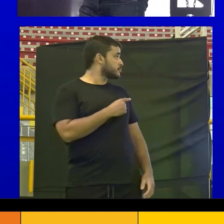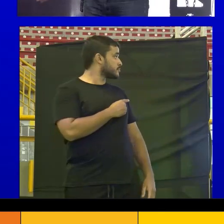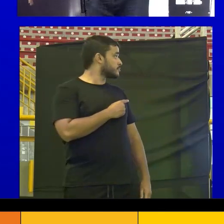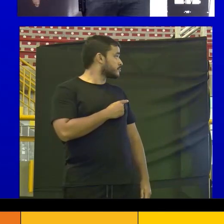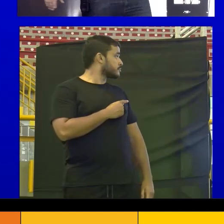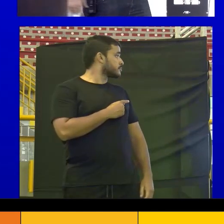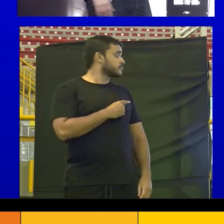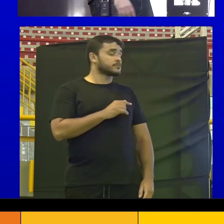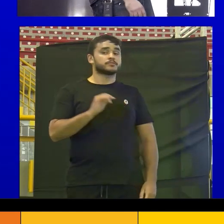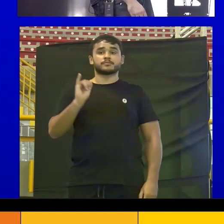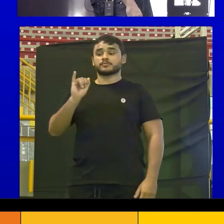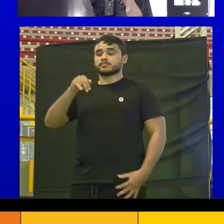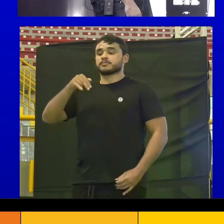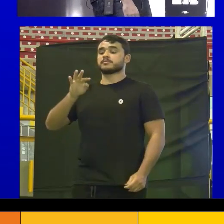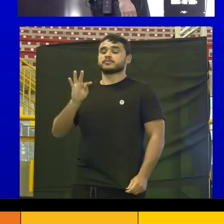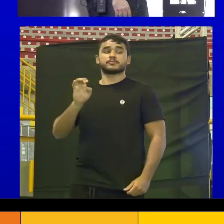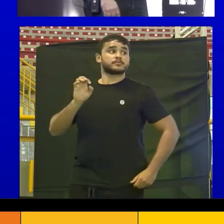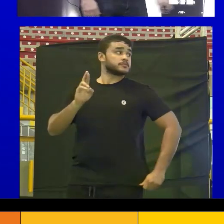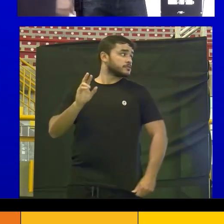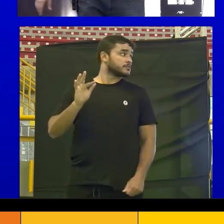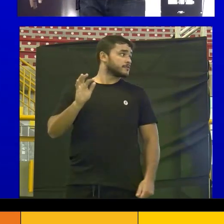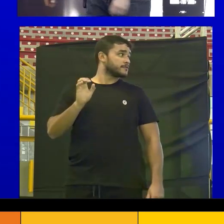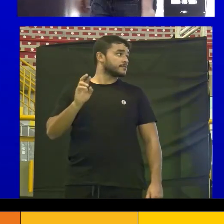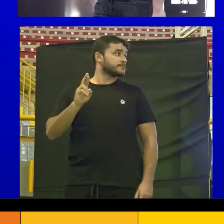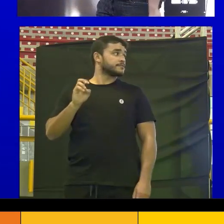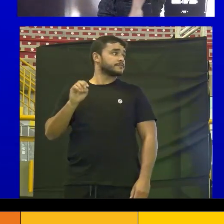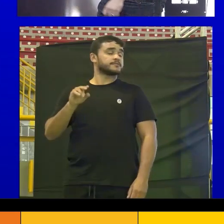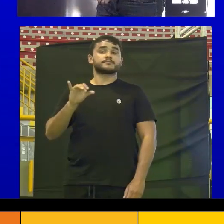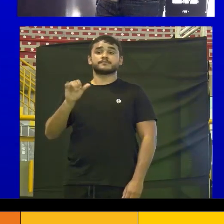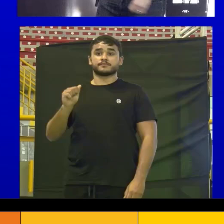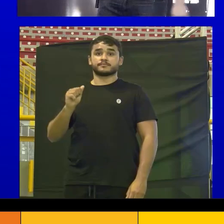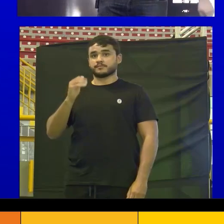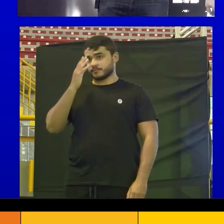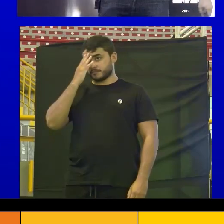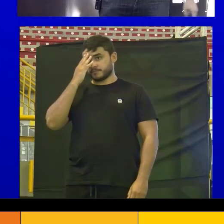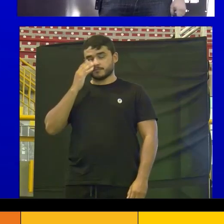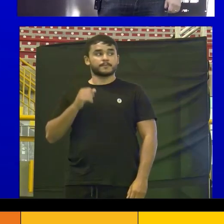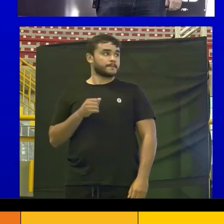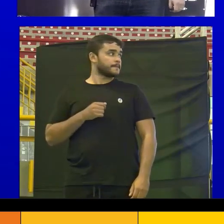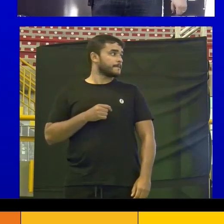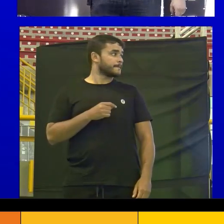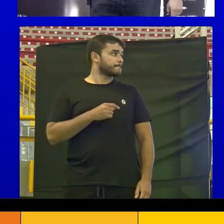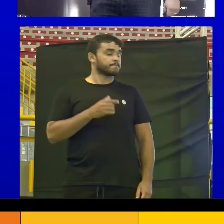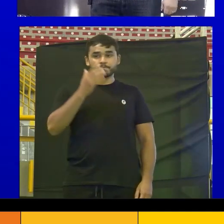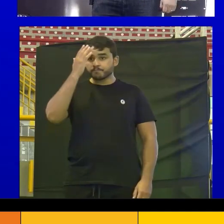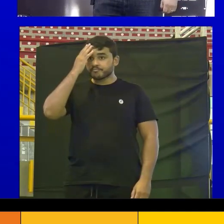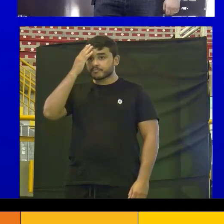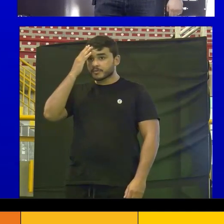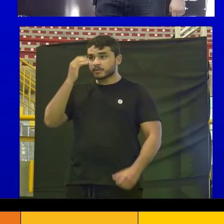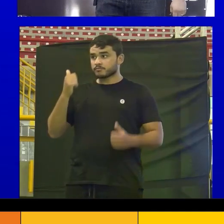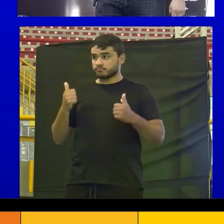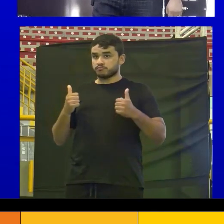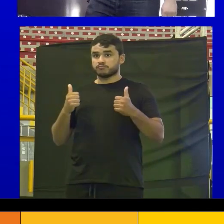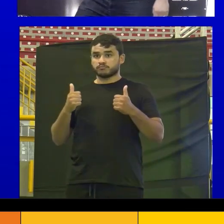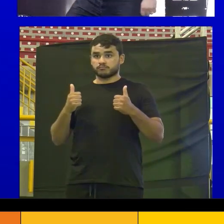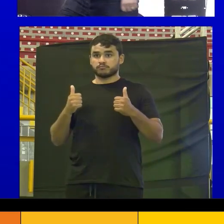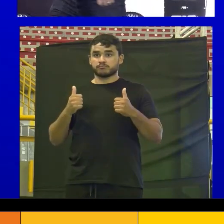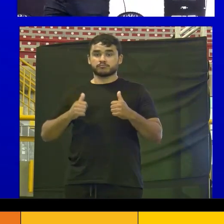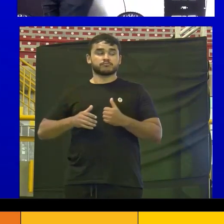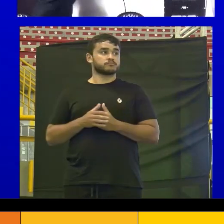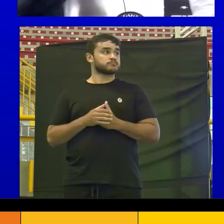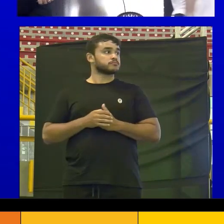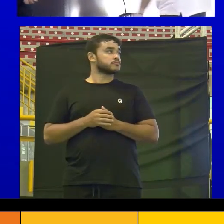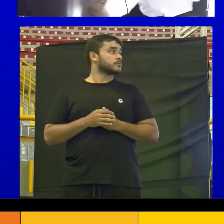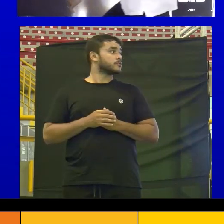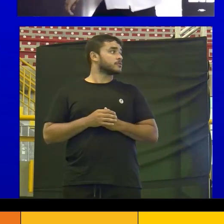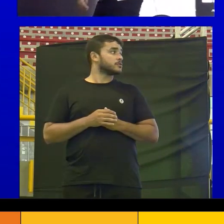quê? Porque está ali o interferência. Comando. Interferência. Gente, tranquilo aí, deu para compreender sensacional, direitinho? mestre.